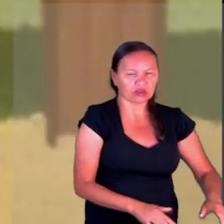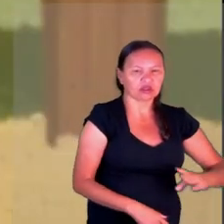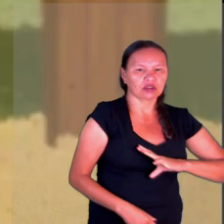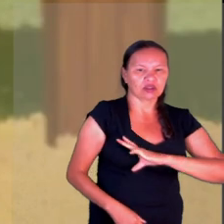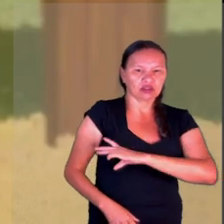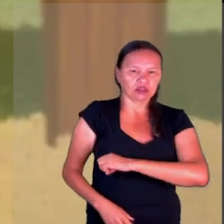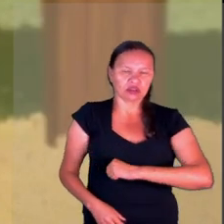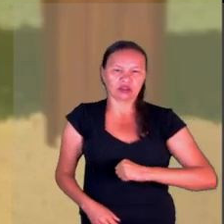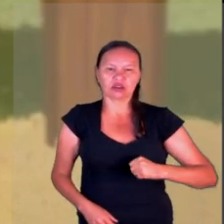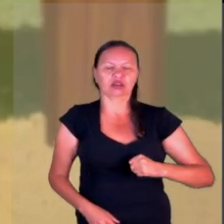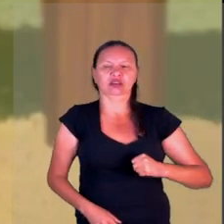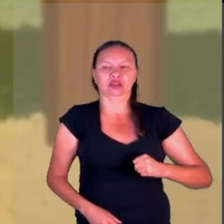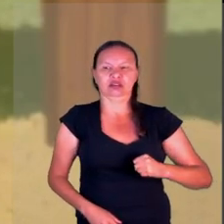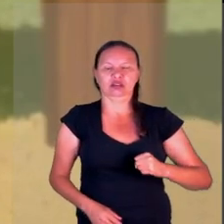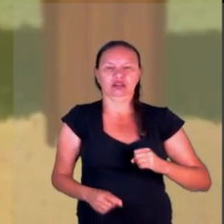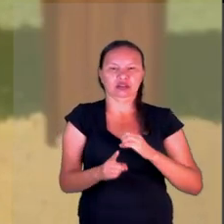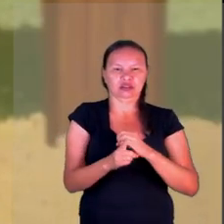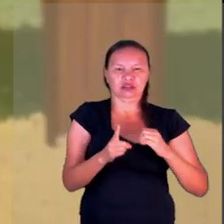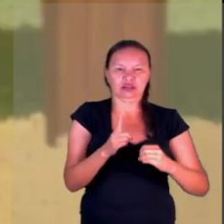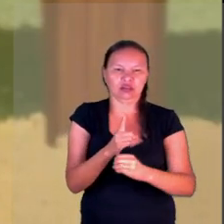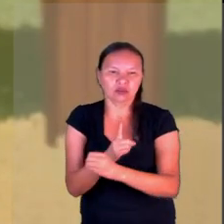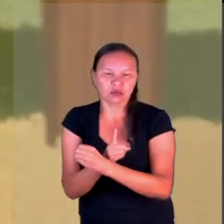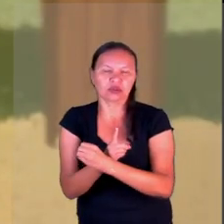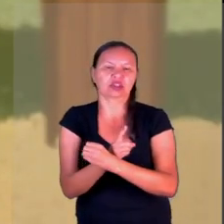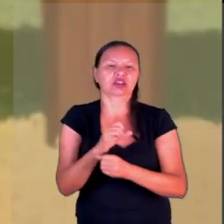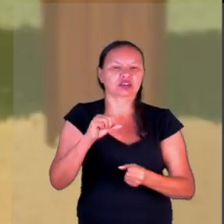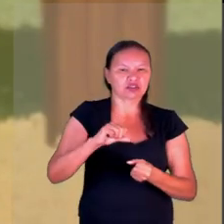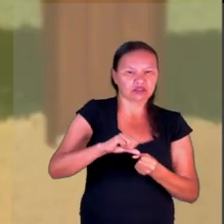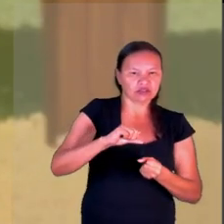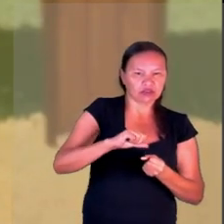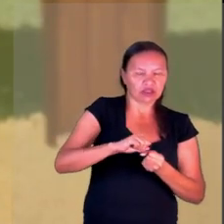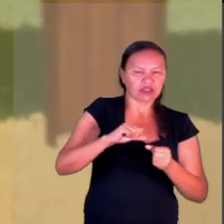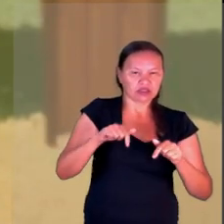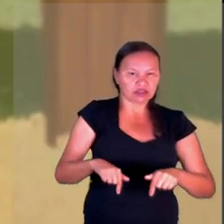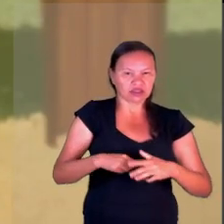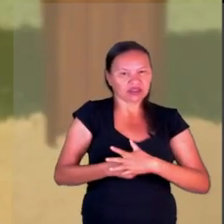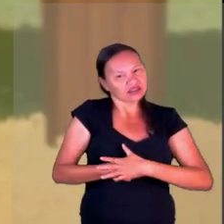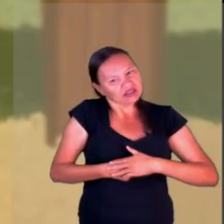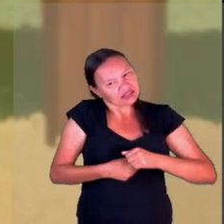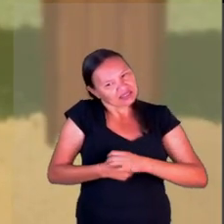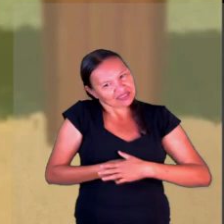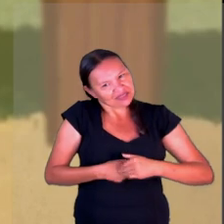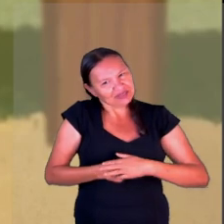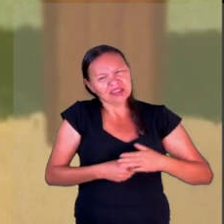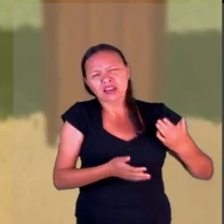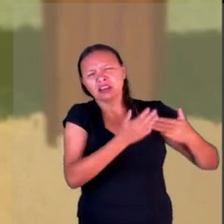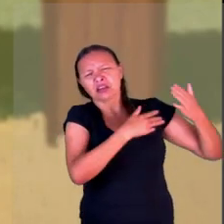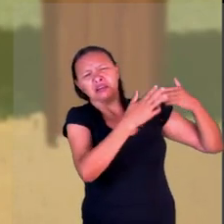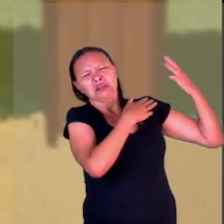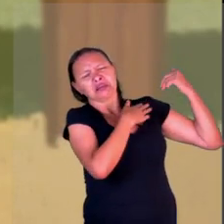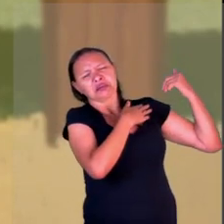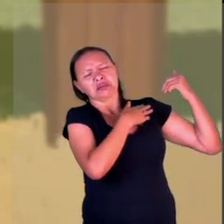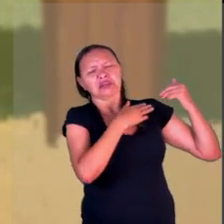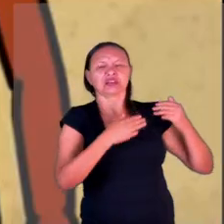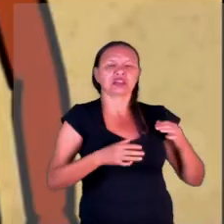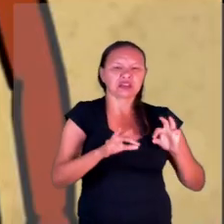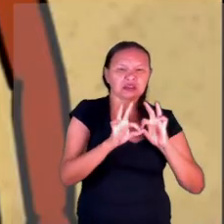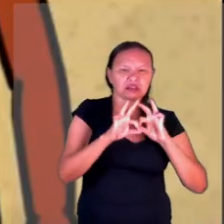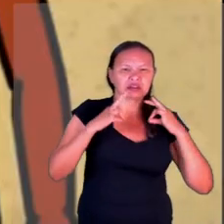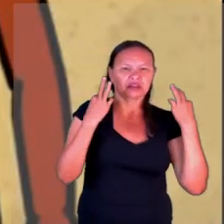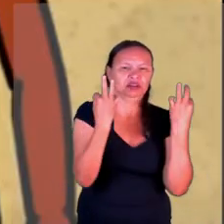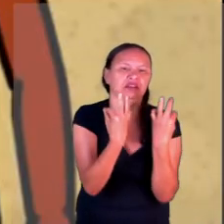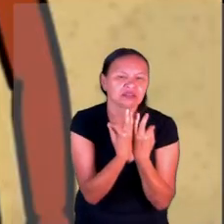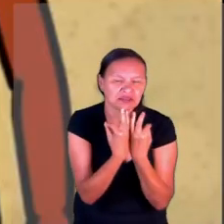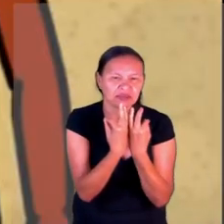comunidade produz aqui mesmo com todo o carinho Desde o tempo dos nossos ancestrais das famílias pra escola e da gente